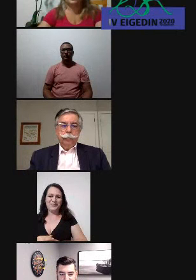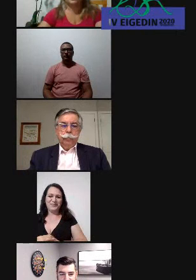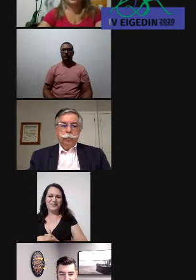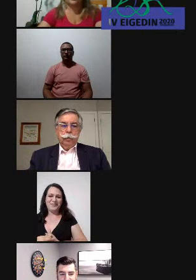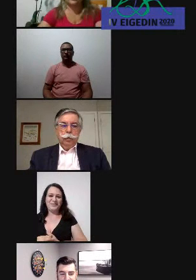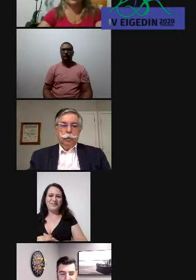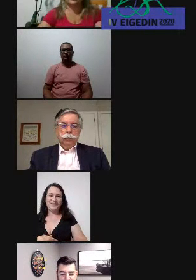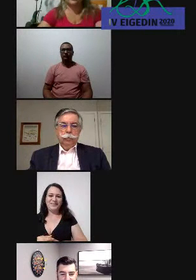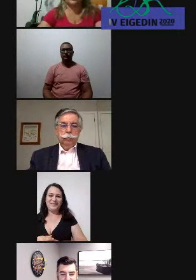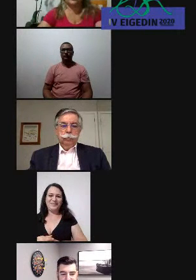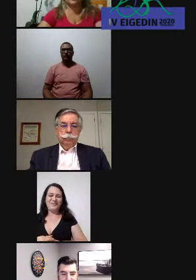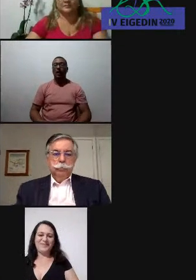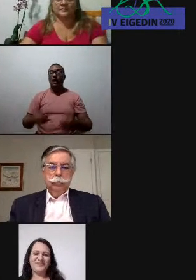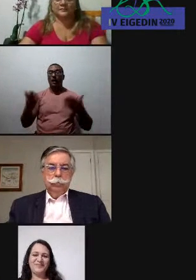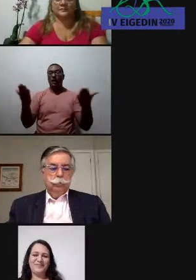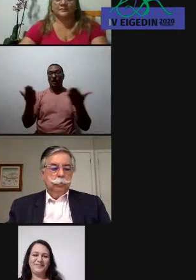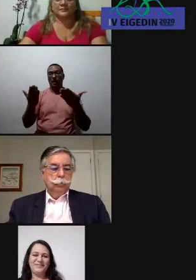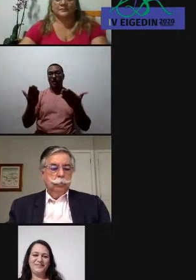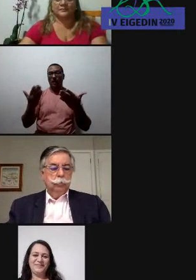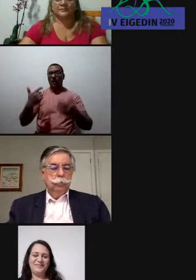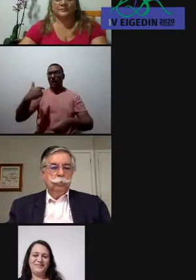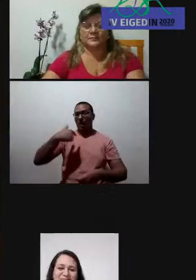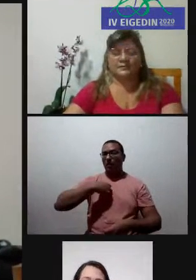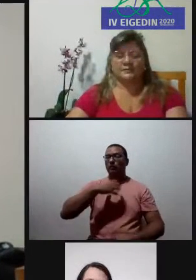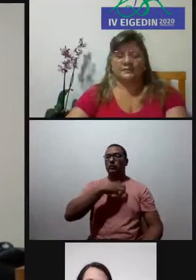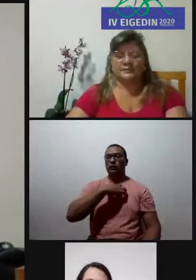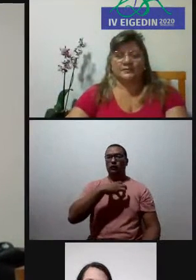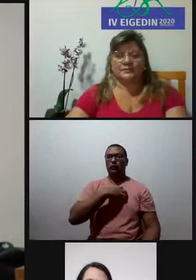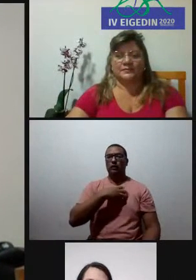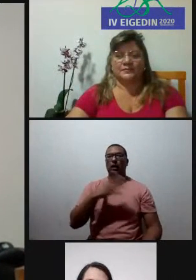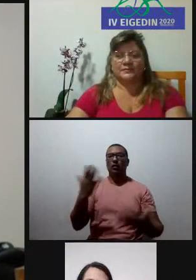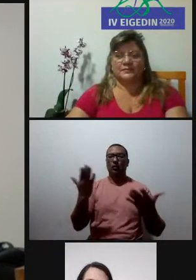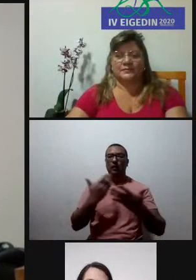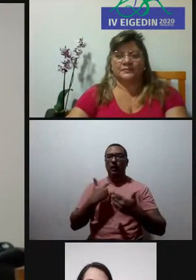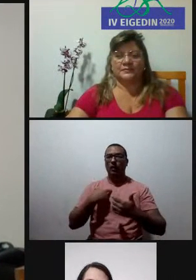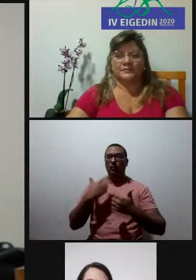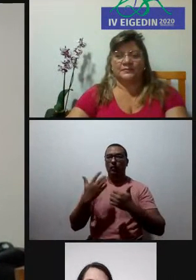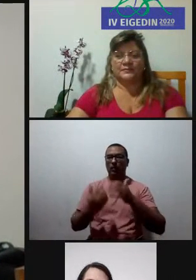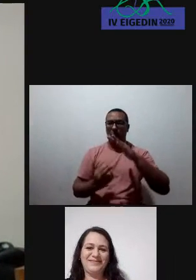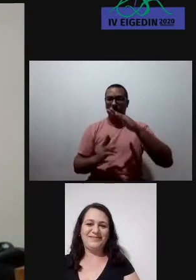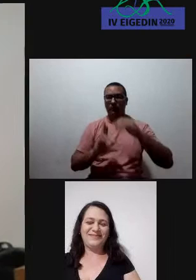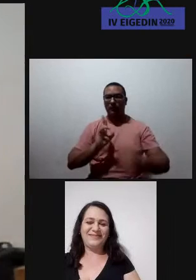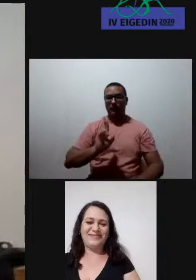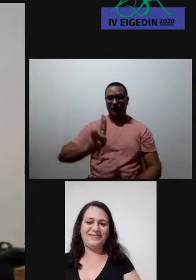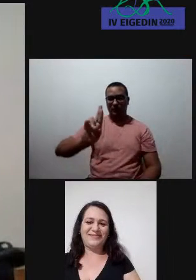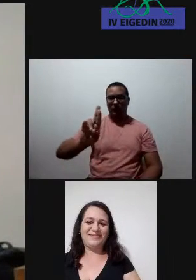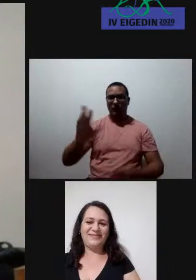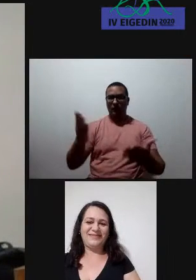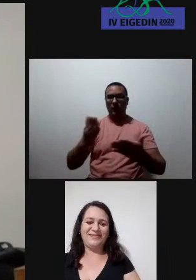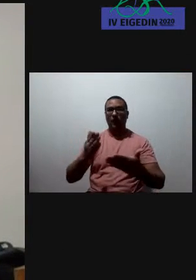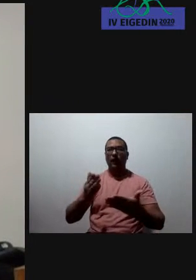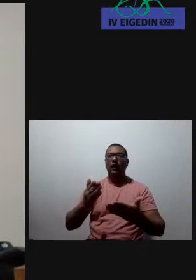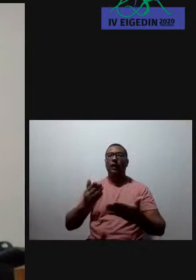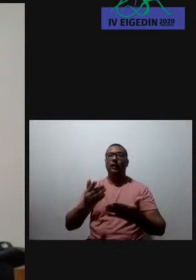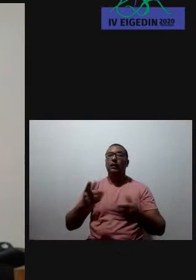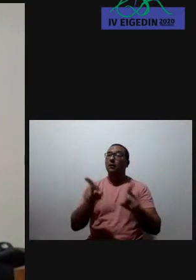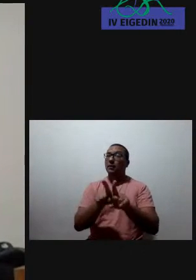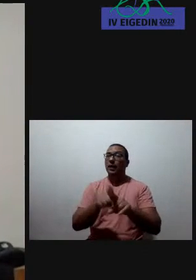eu me sinto muito honrado de estar aí representando a WEG nesse importante evento. Me sinto até um pouco